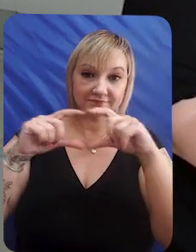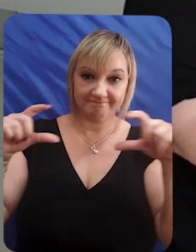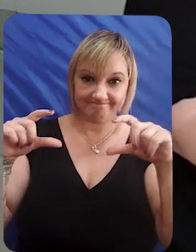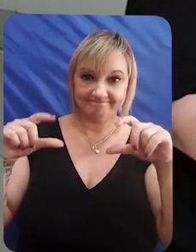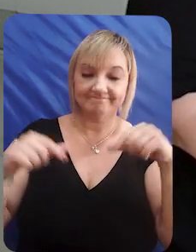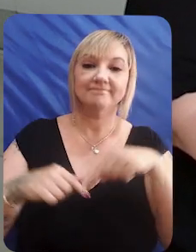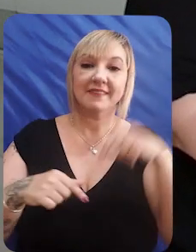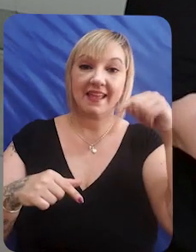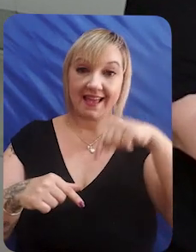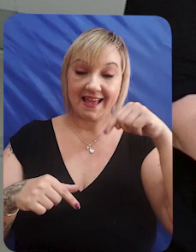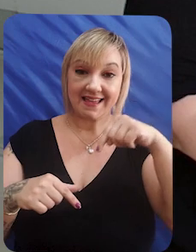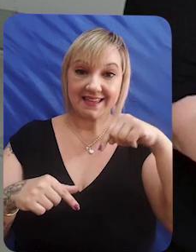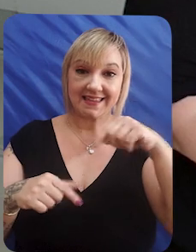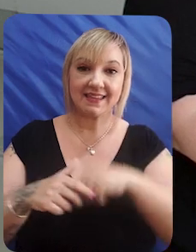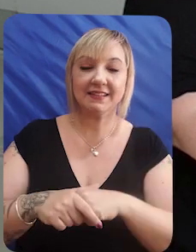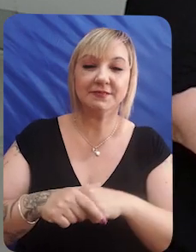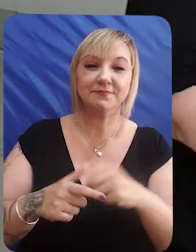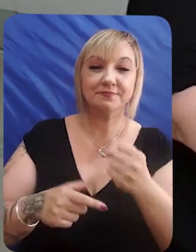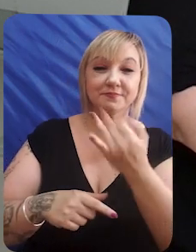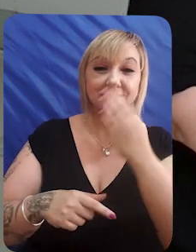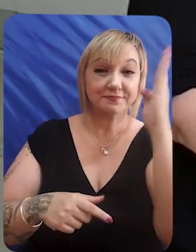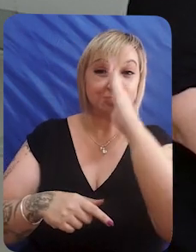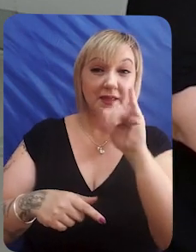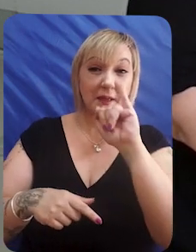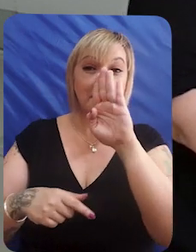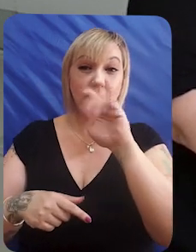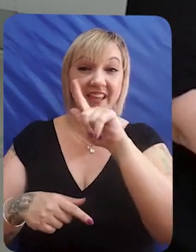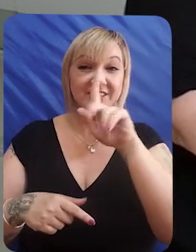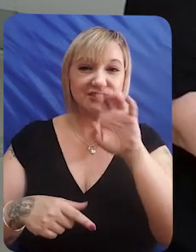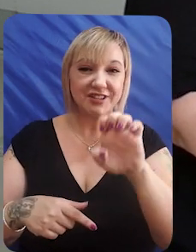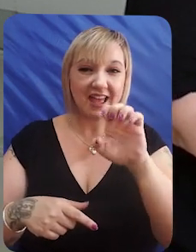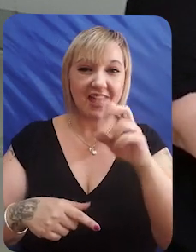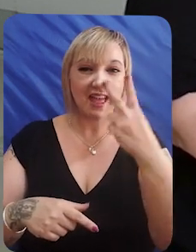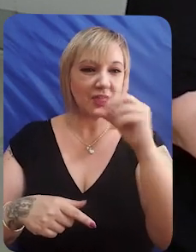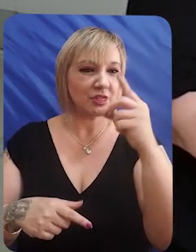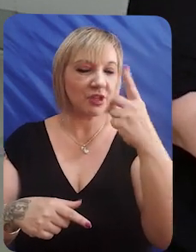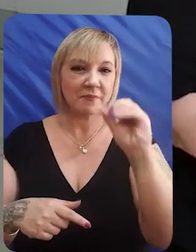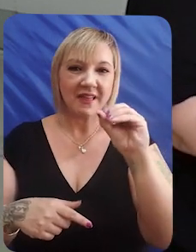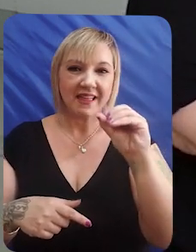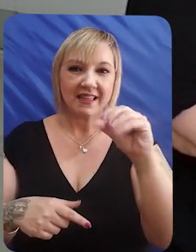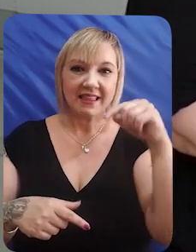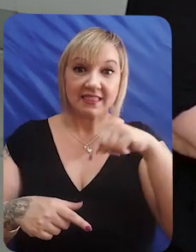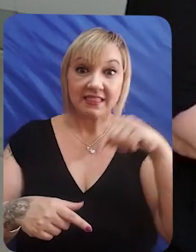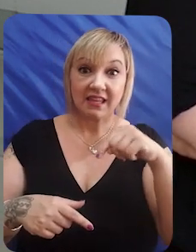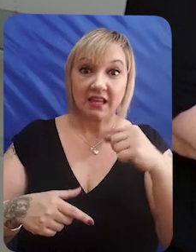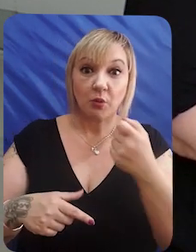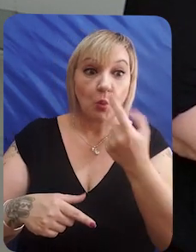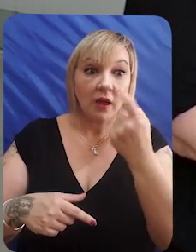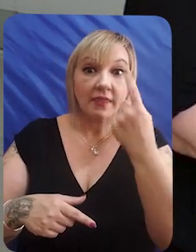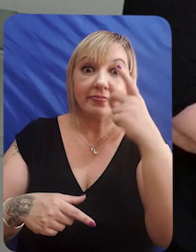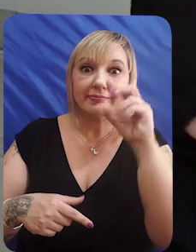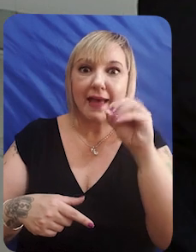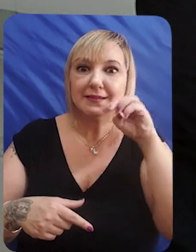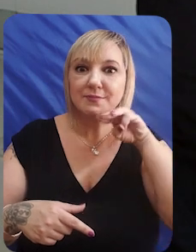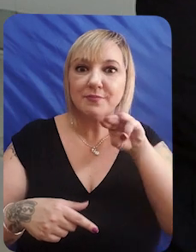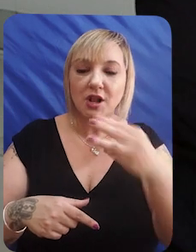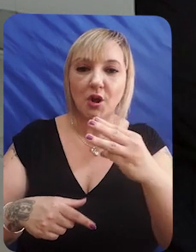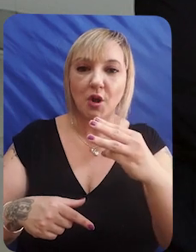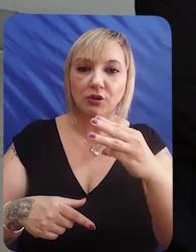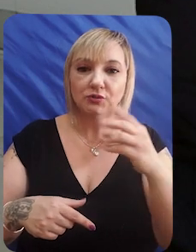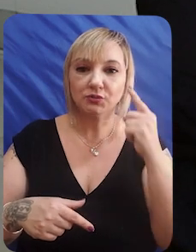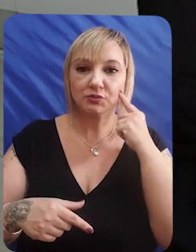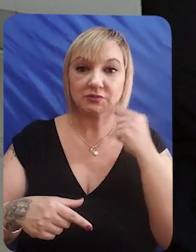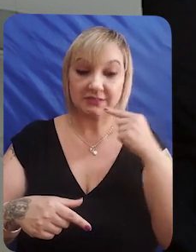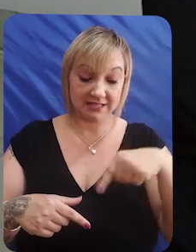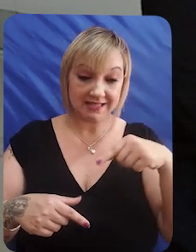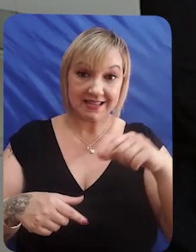de surdos, de acordo com o IBGE de 2010. Nossa, muita gente. É uma população... Nossa! Só na